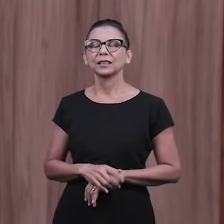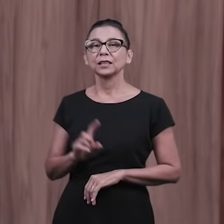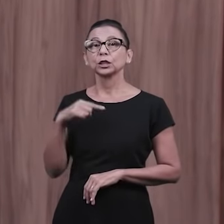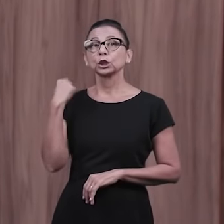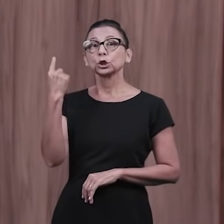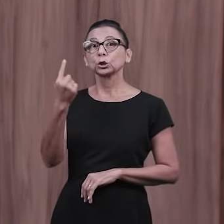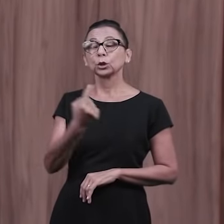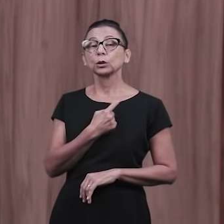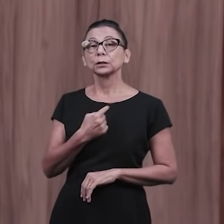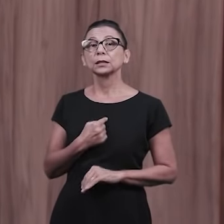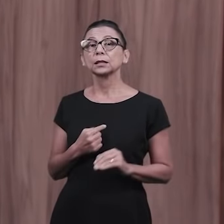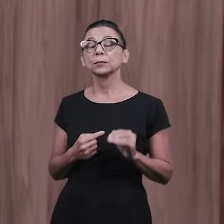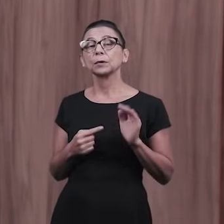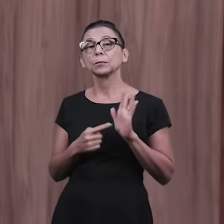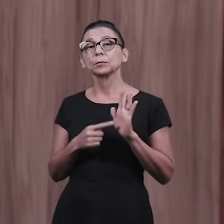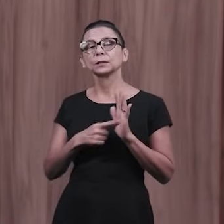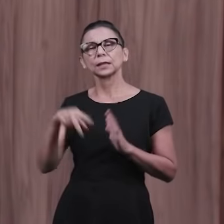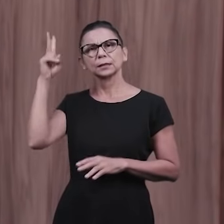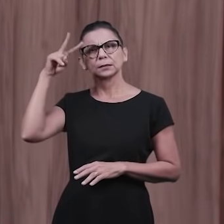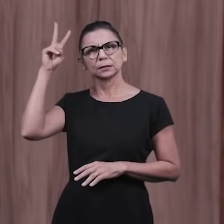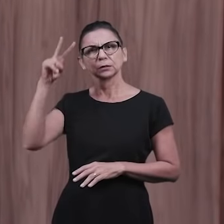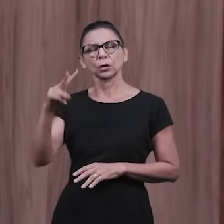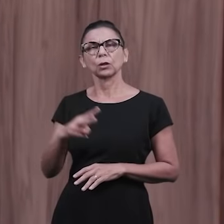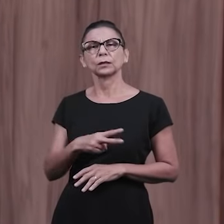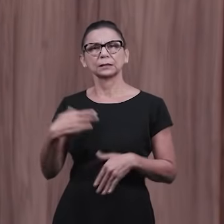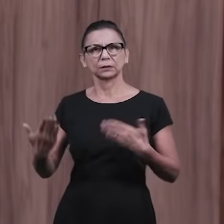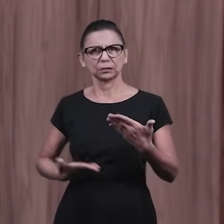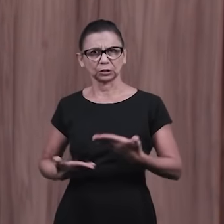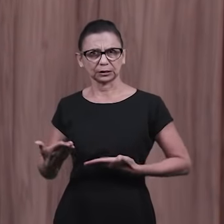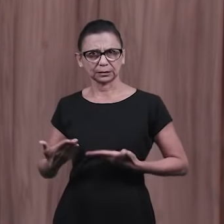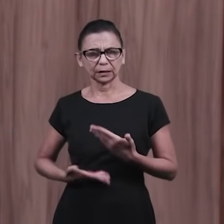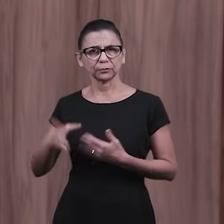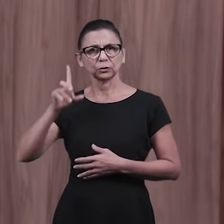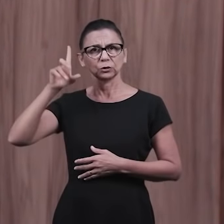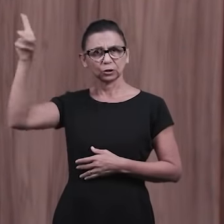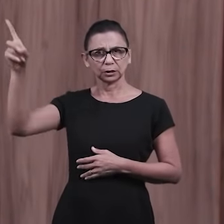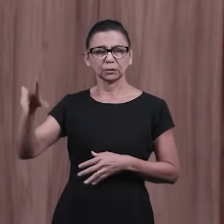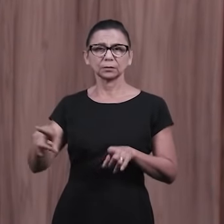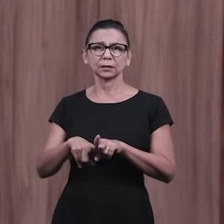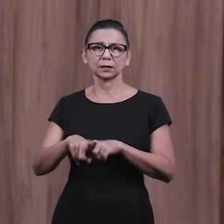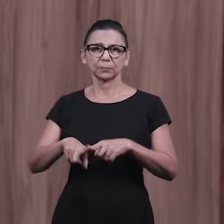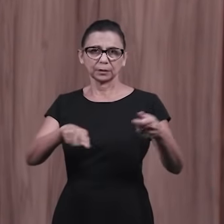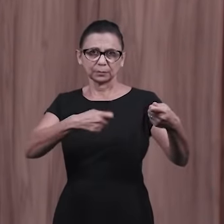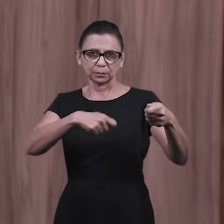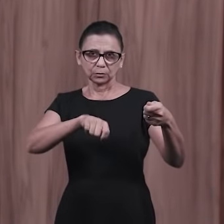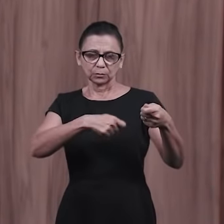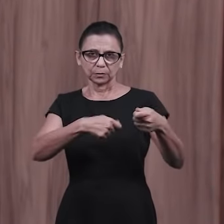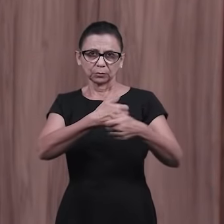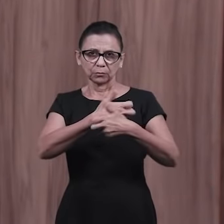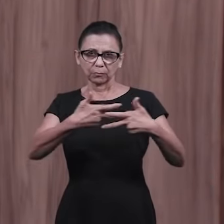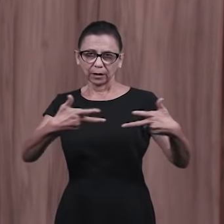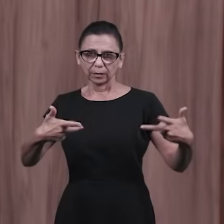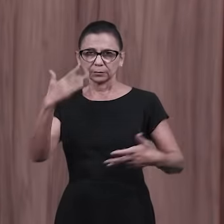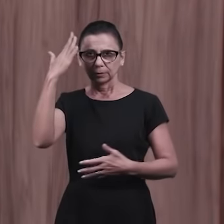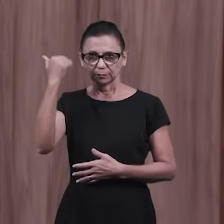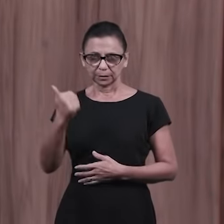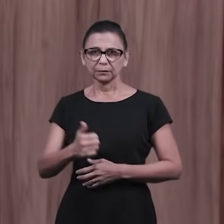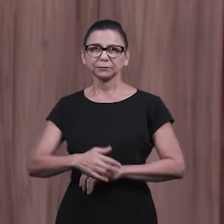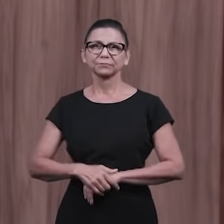foram instrumentistas e instrumentos nas mãos do Senhor? Então, hoje vamos iniciar esse novo